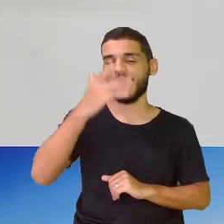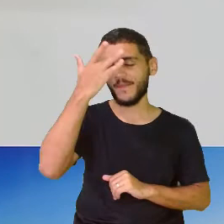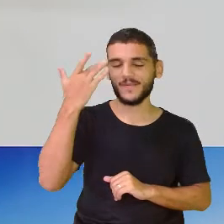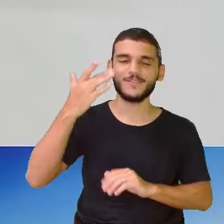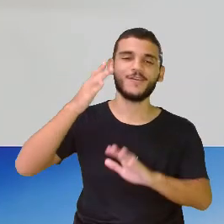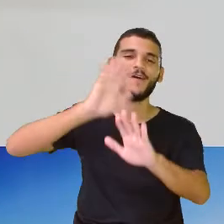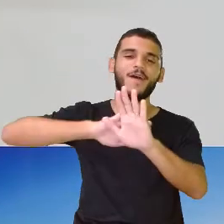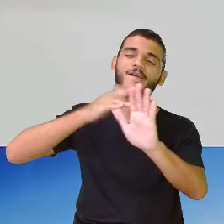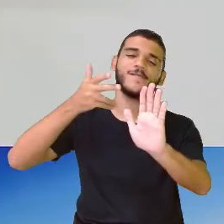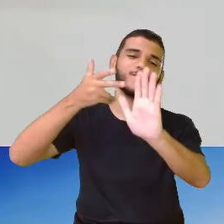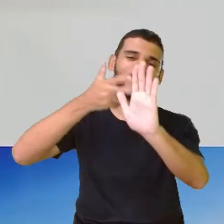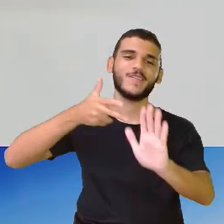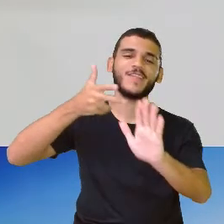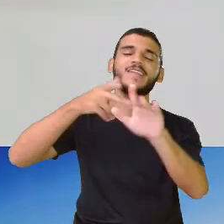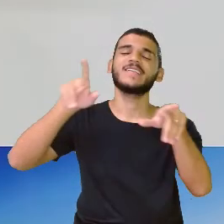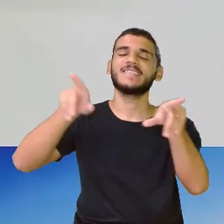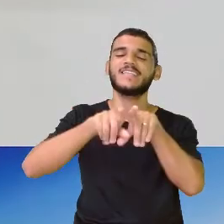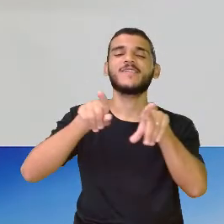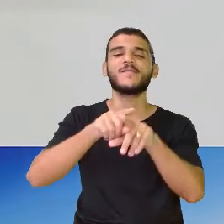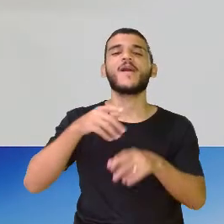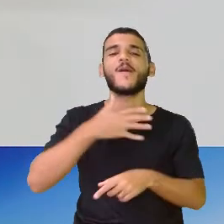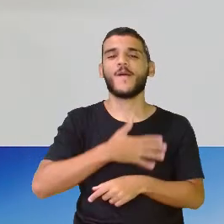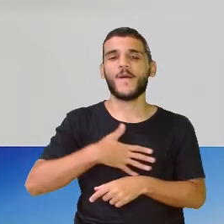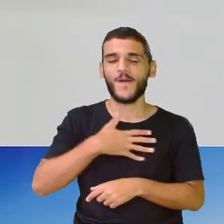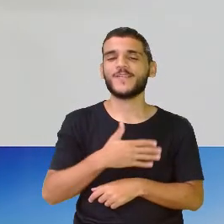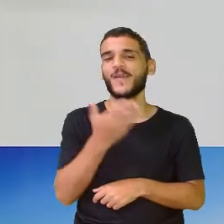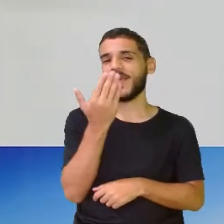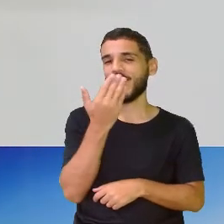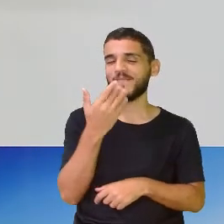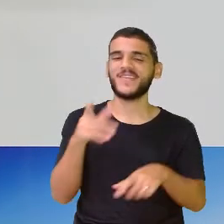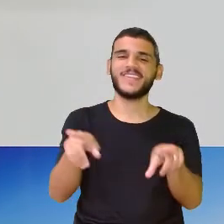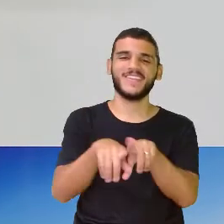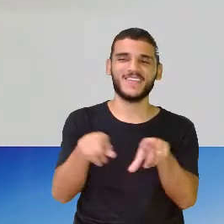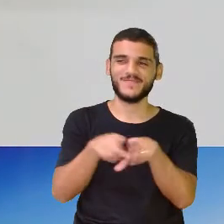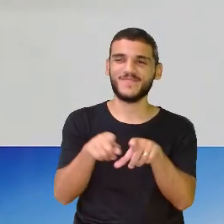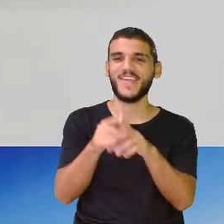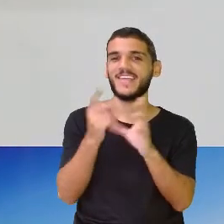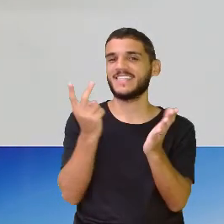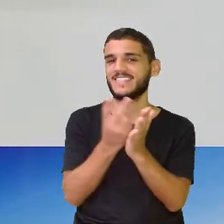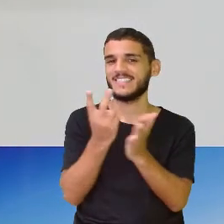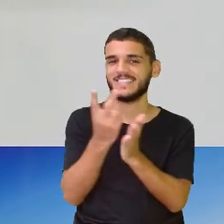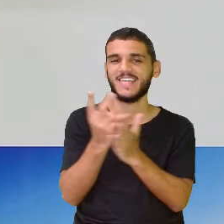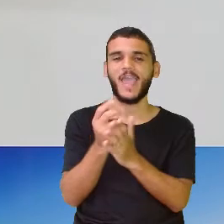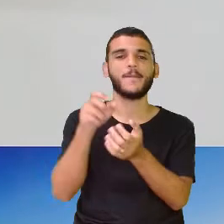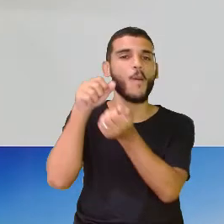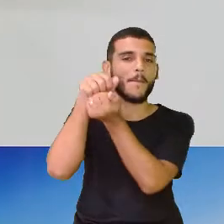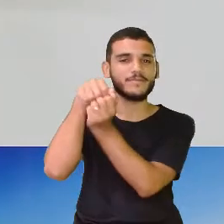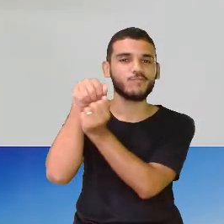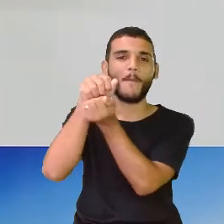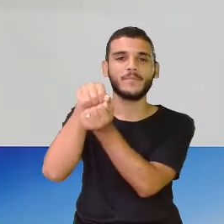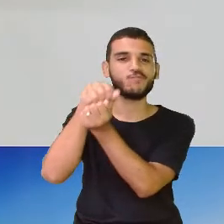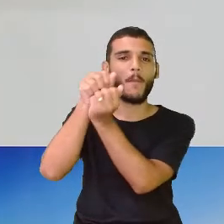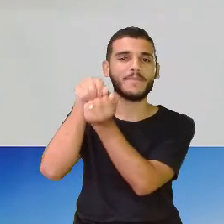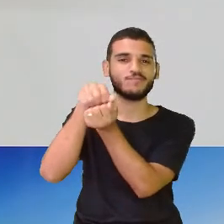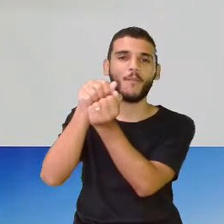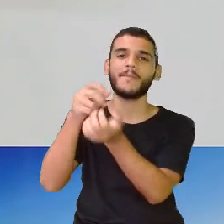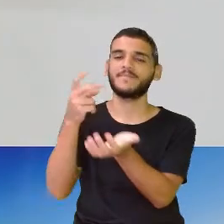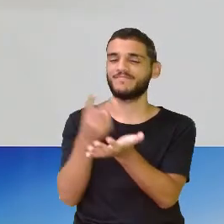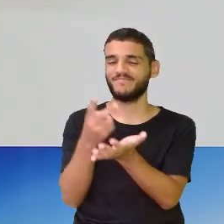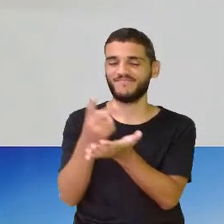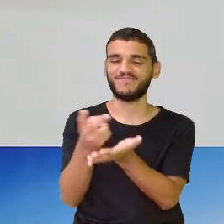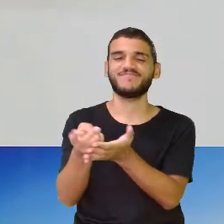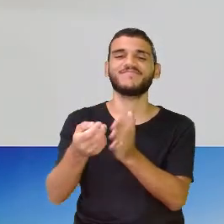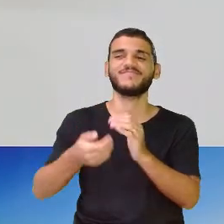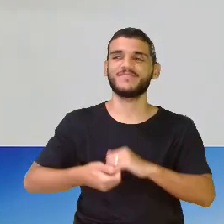seu time, viu? Porque gosta de comer também. Tá sempre aí mexendo essa boquinha. Mas olha só,